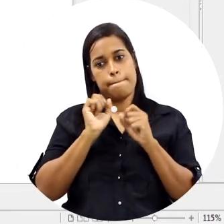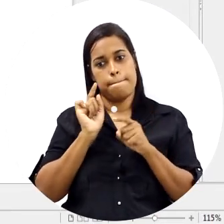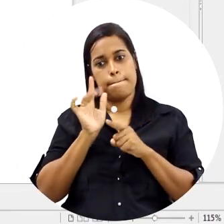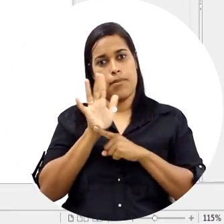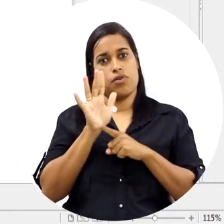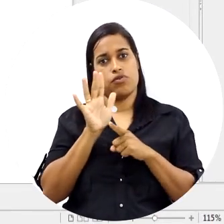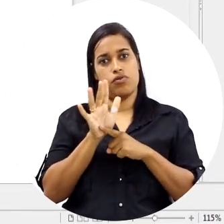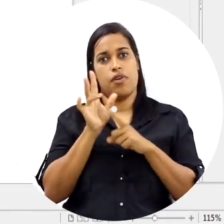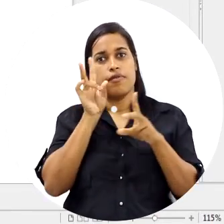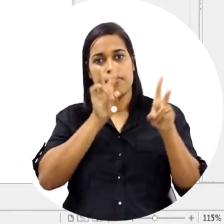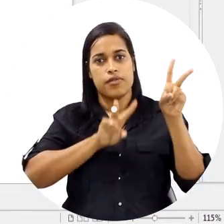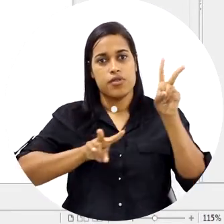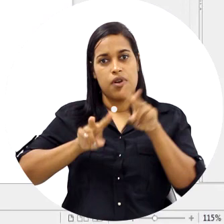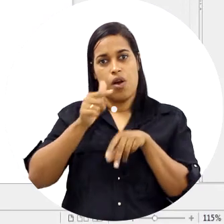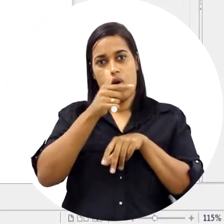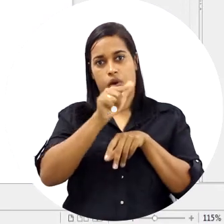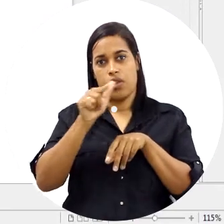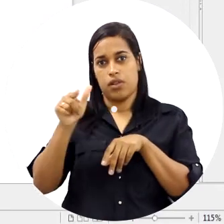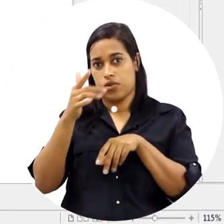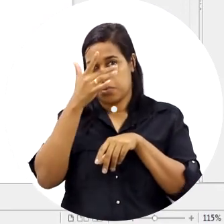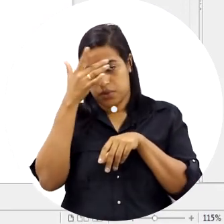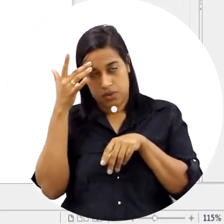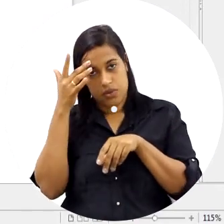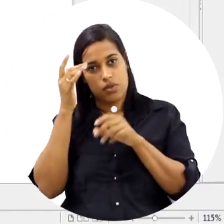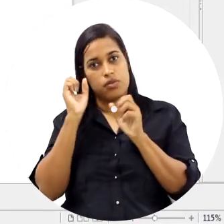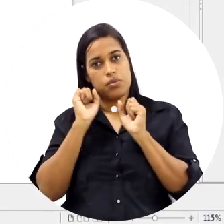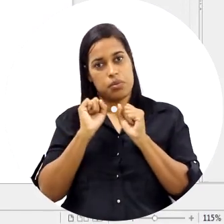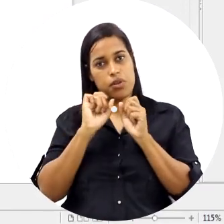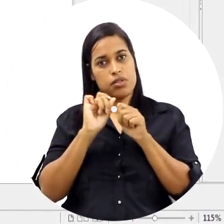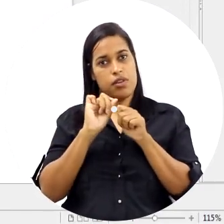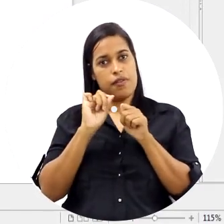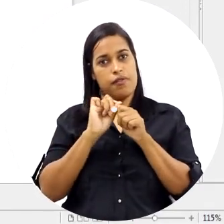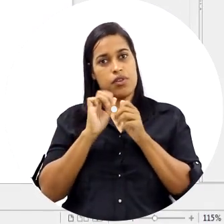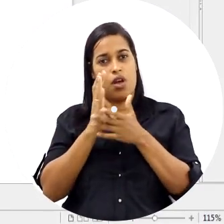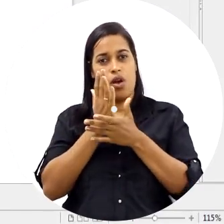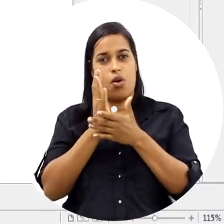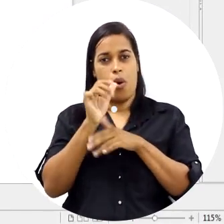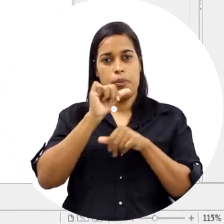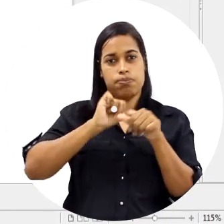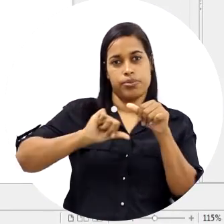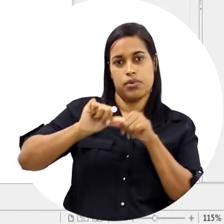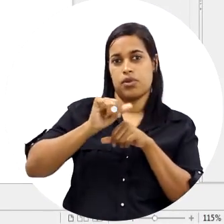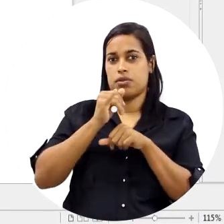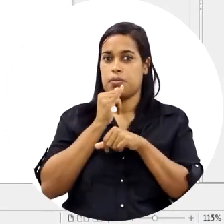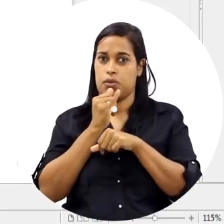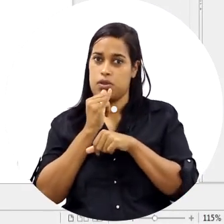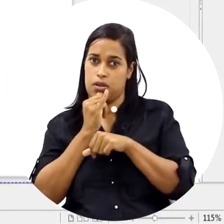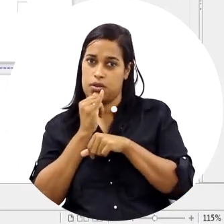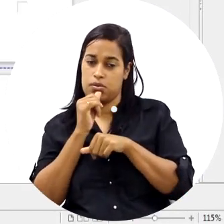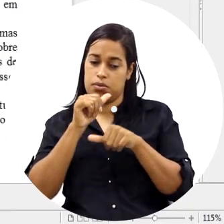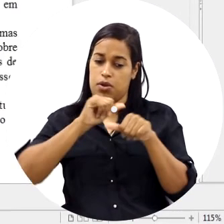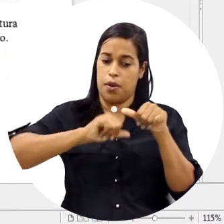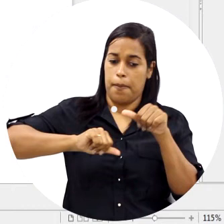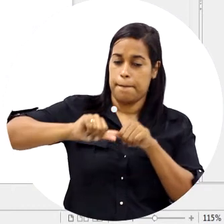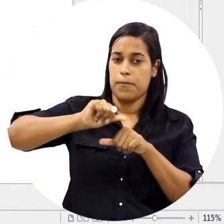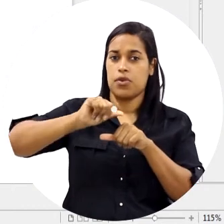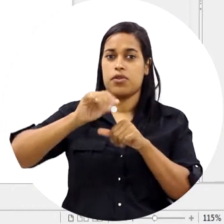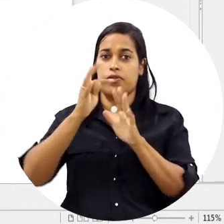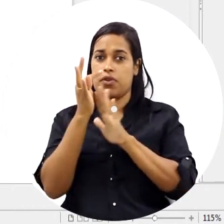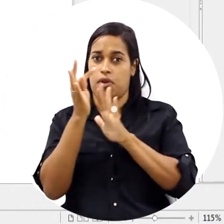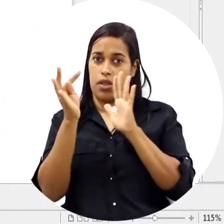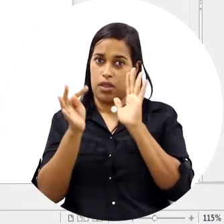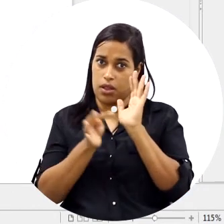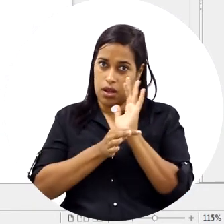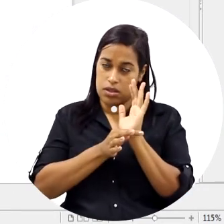forma visual e outras pessoas que abrirem o documento vão poder identificar que foi feita alguma alteração. Então, por exemplo, vou aqui modificar uma parte do